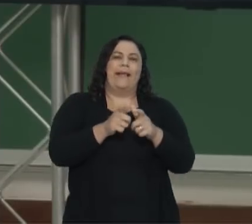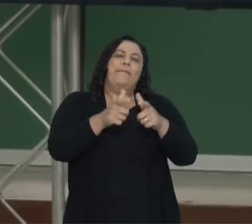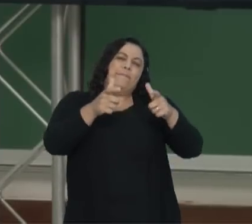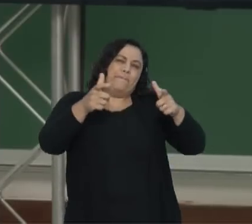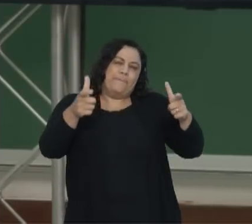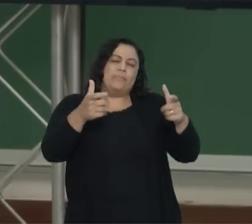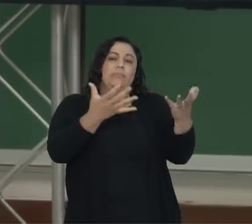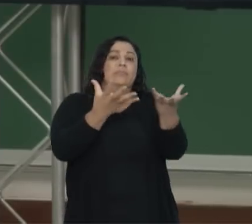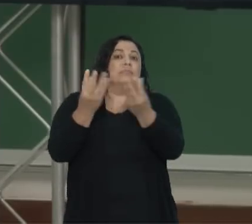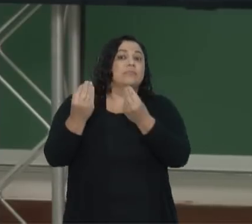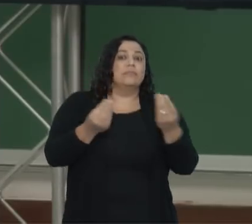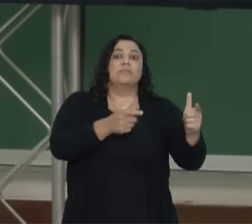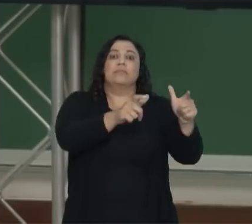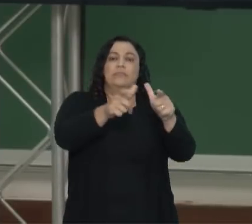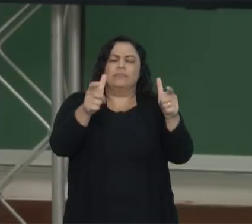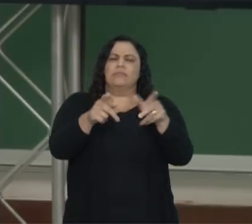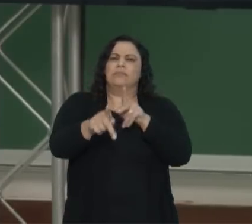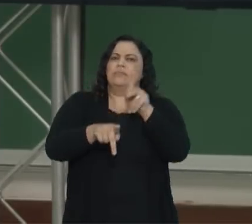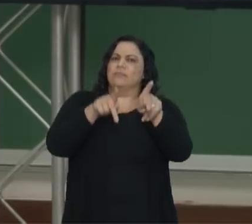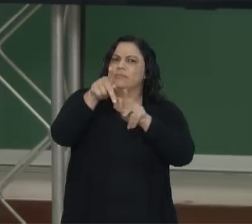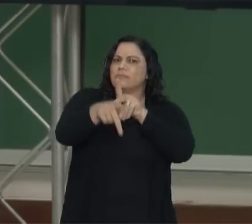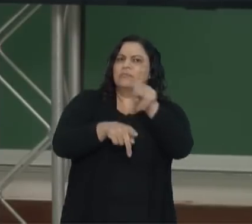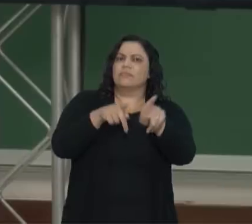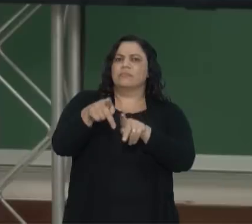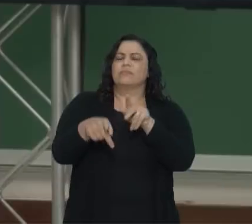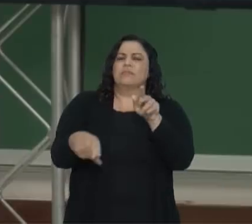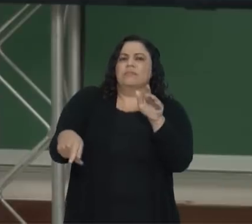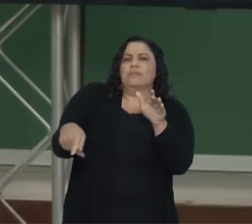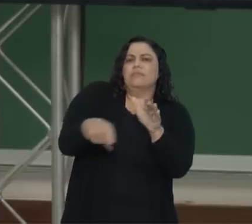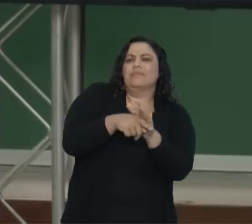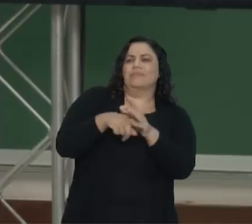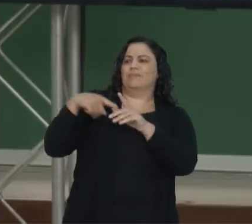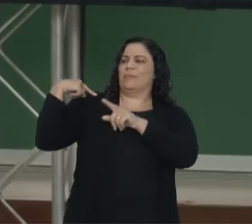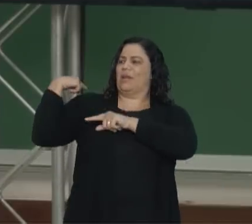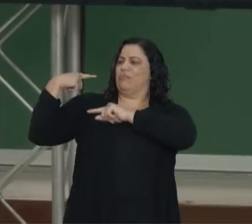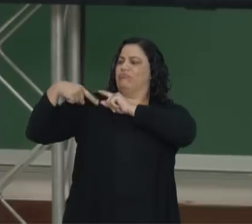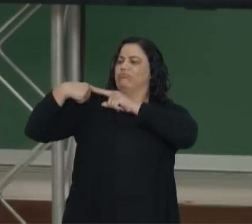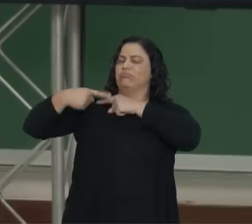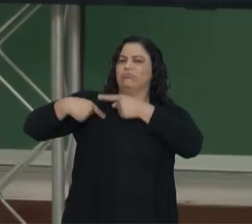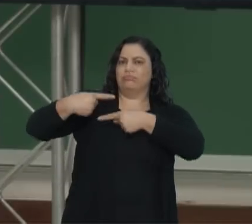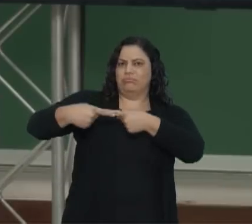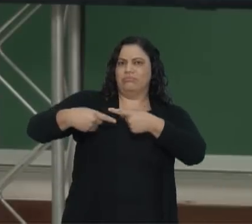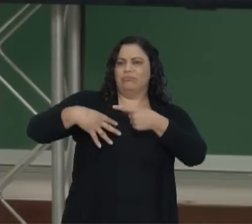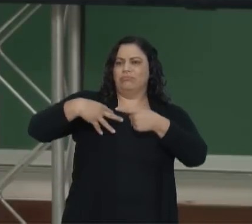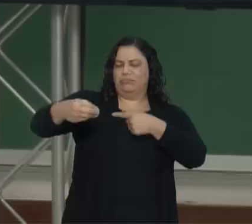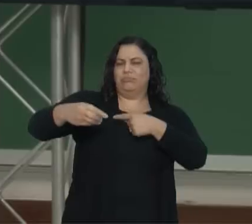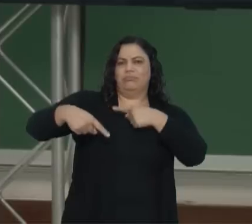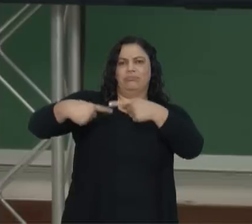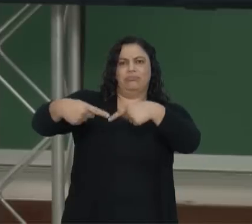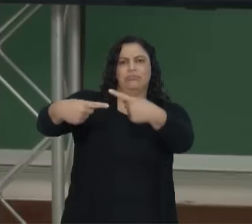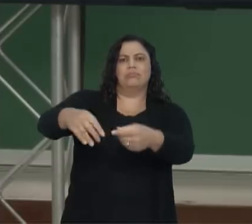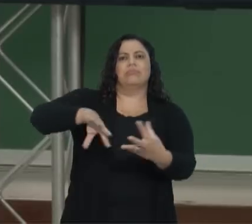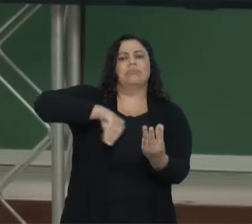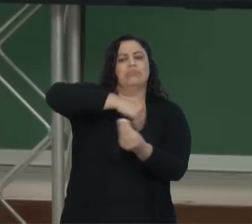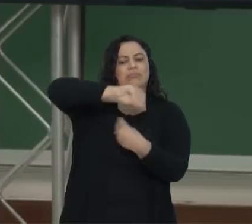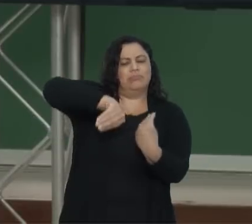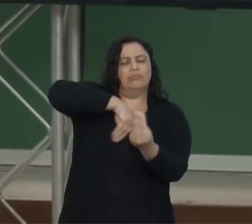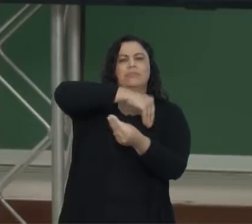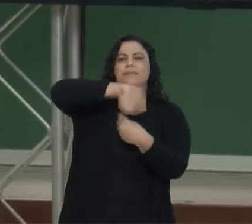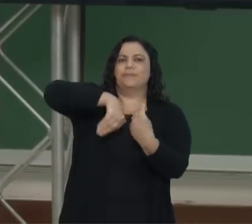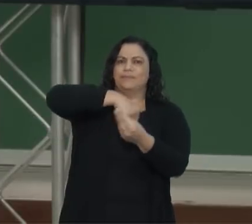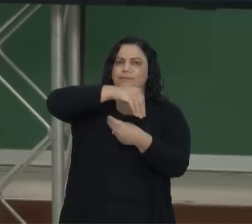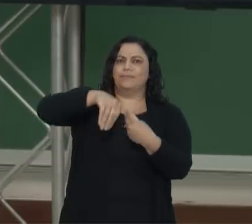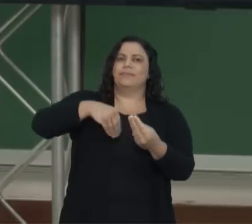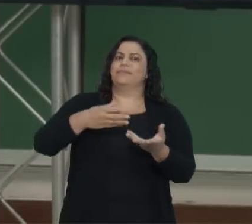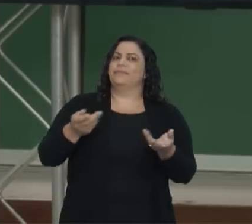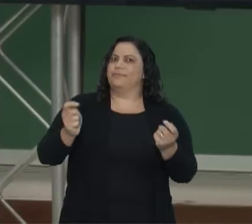da população brasileira é composta de descendentes de povos africanos, misturados com outros que também vieram. Mas